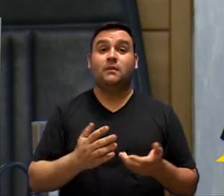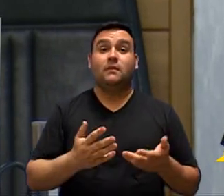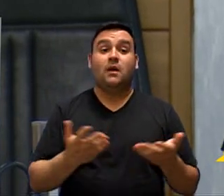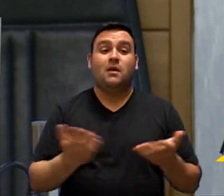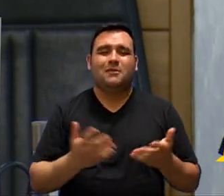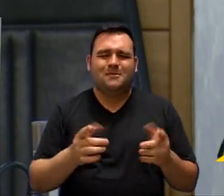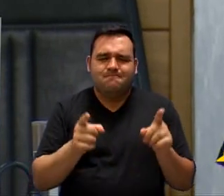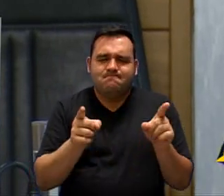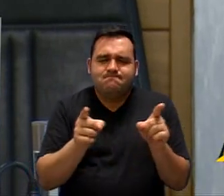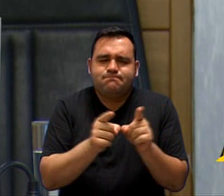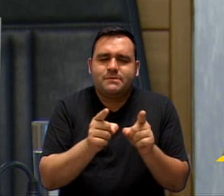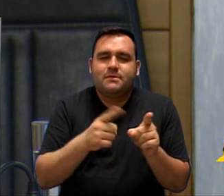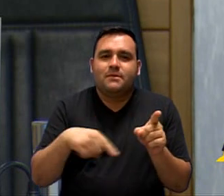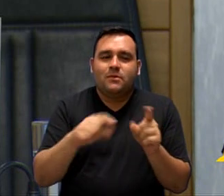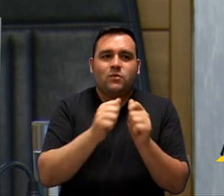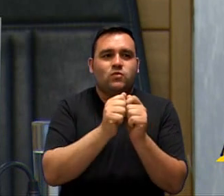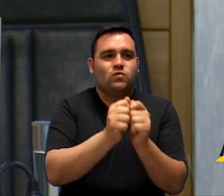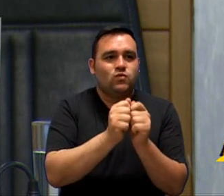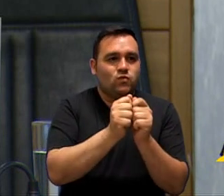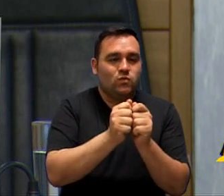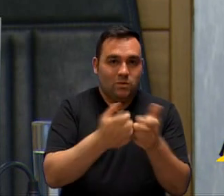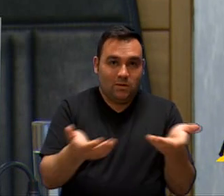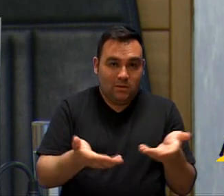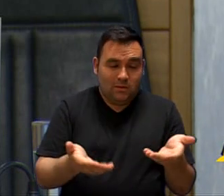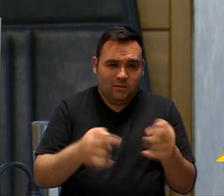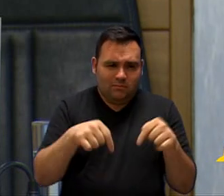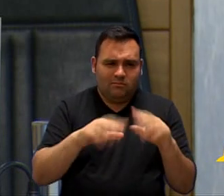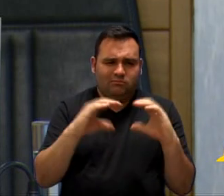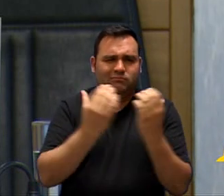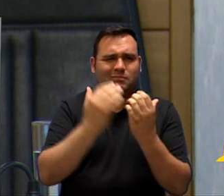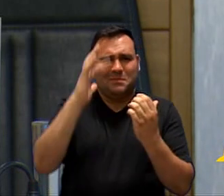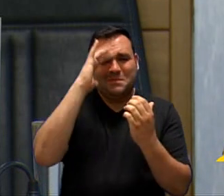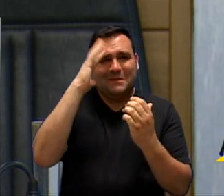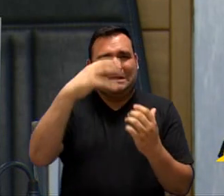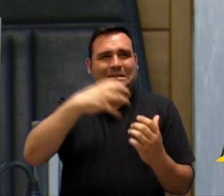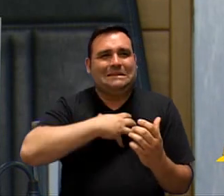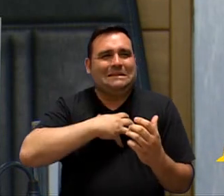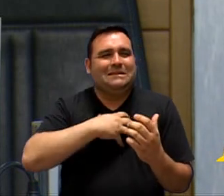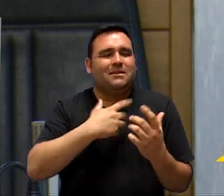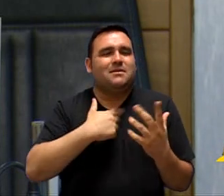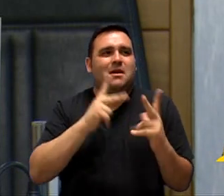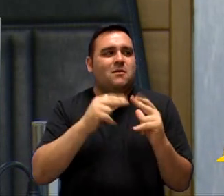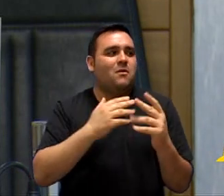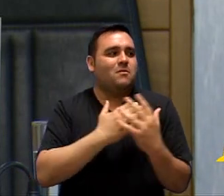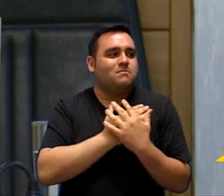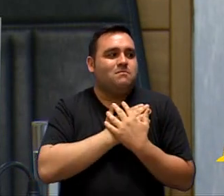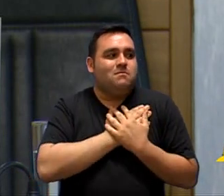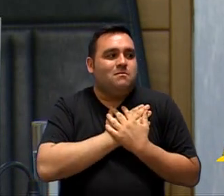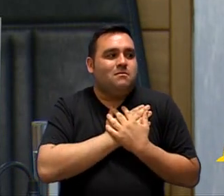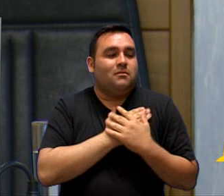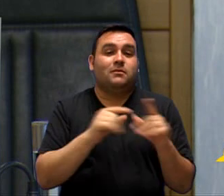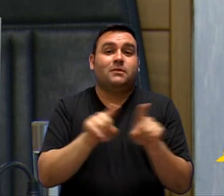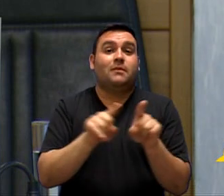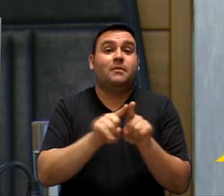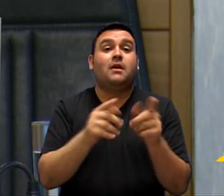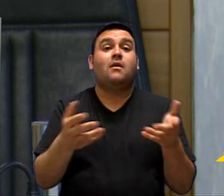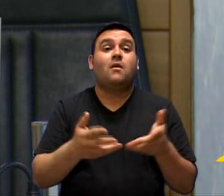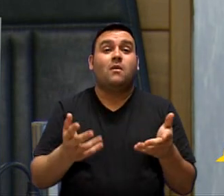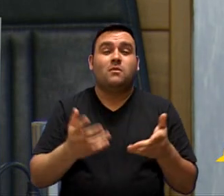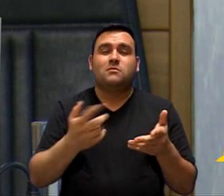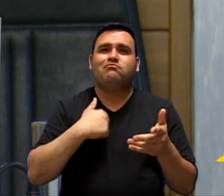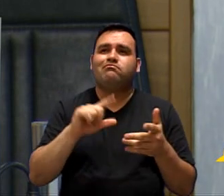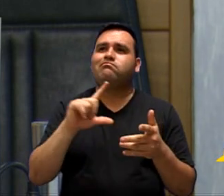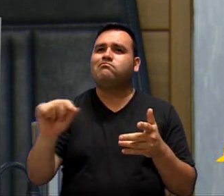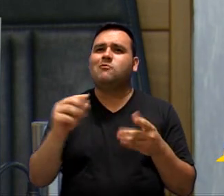Nesse curto tempo que a gente passou juntos, eu nunca imaginei que iria me sentir tão acolhida, que sairia daqui com tantas